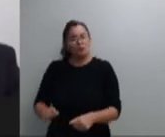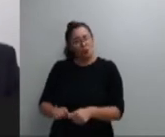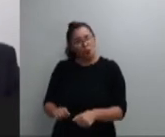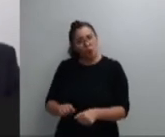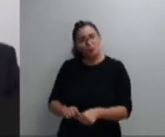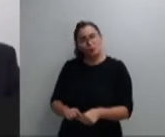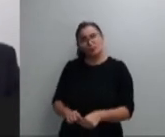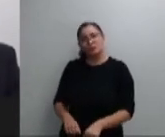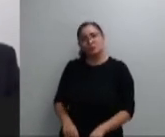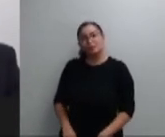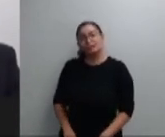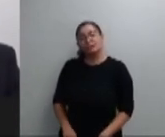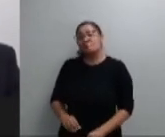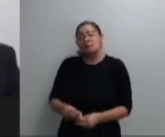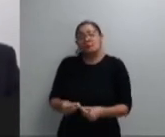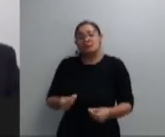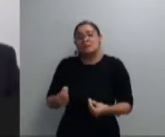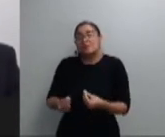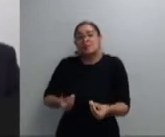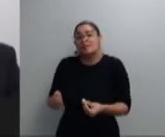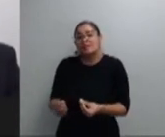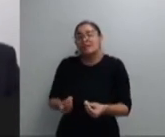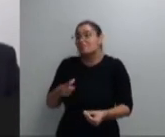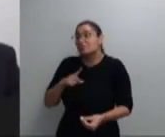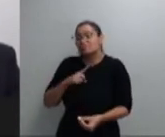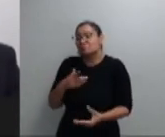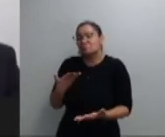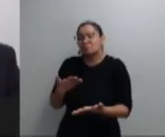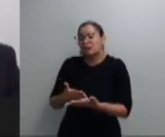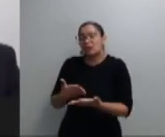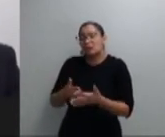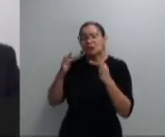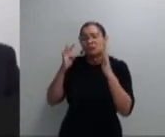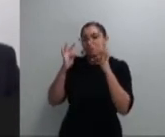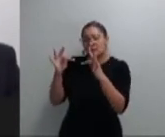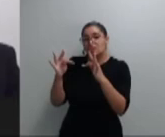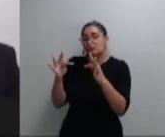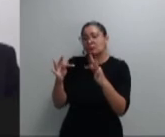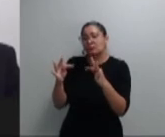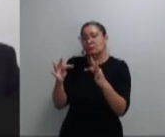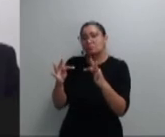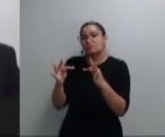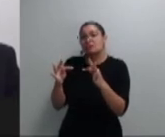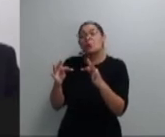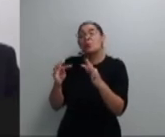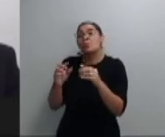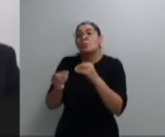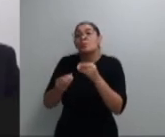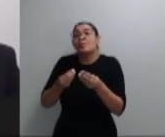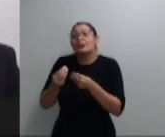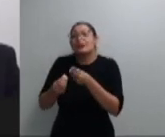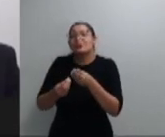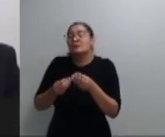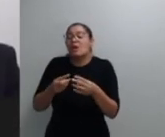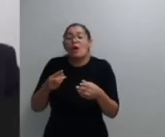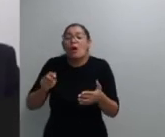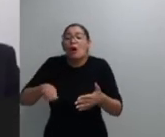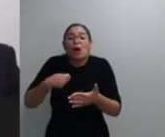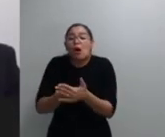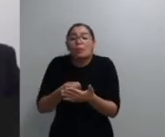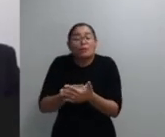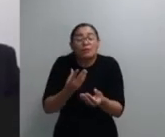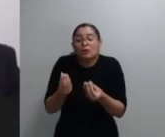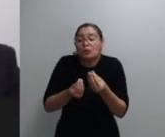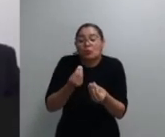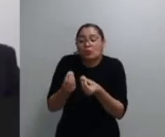defesa quando indefere as testemunhas como é que o sujeito vai provar alguma coisa sem as testemunhas